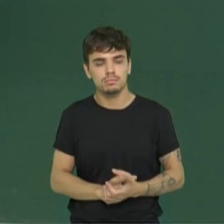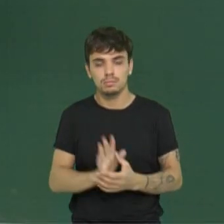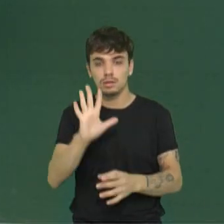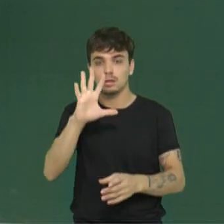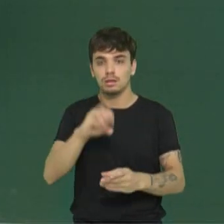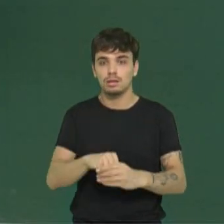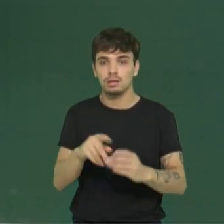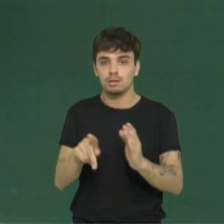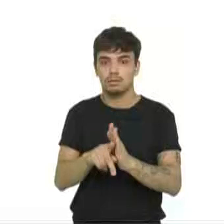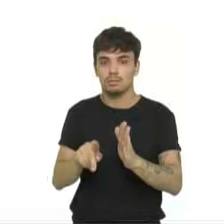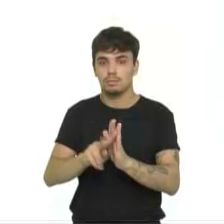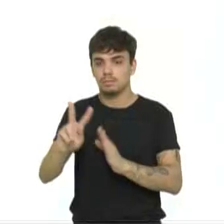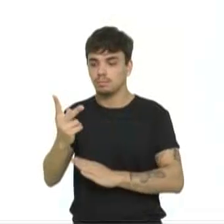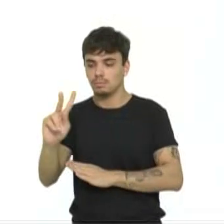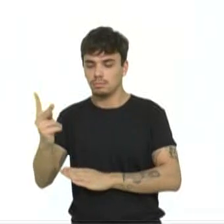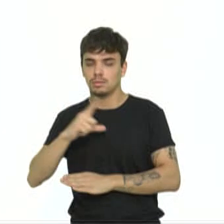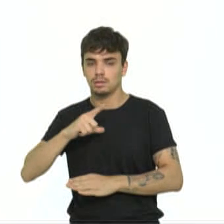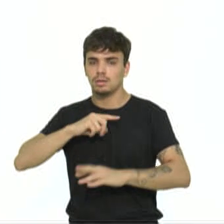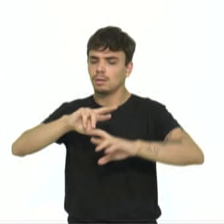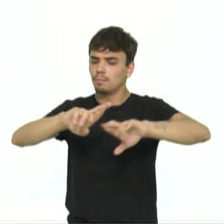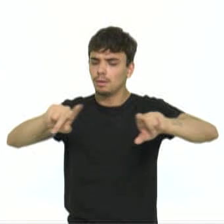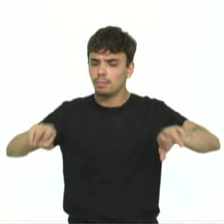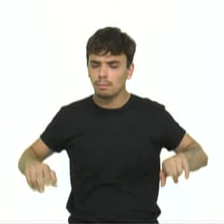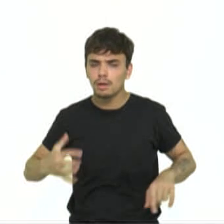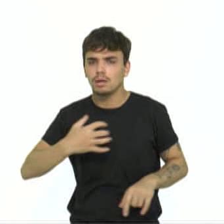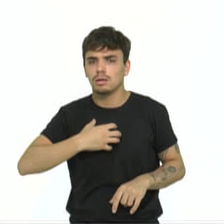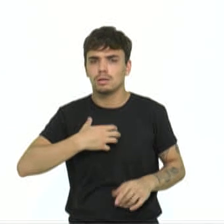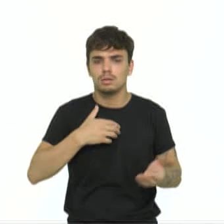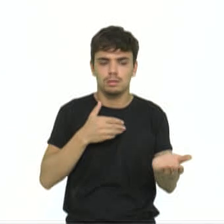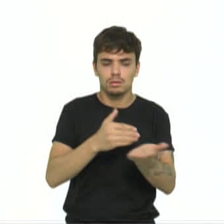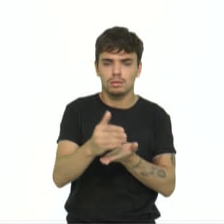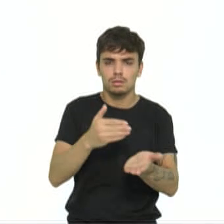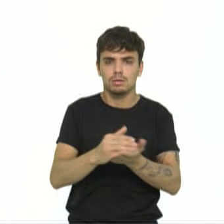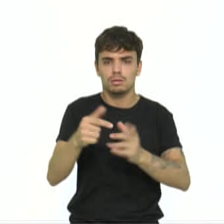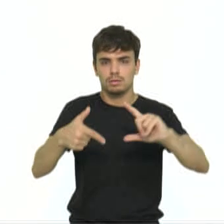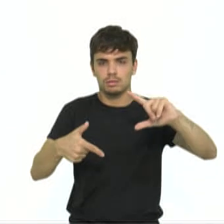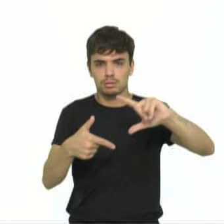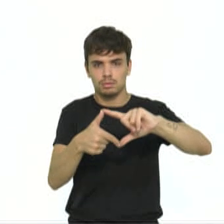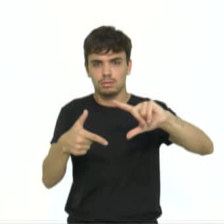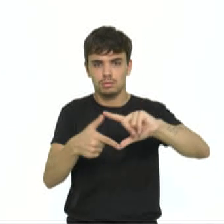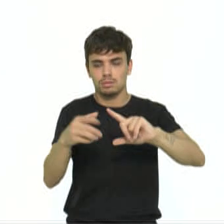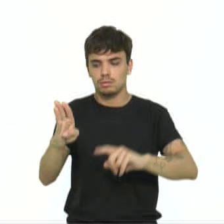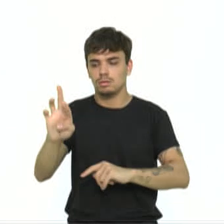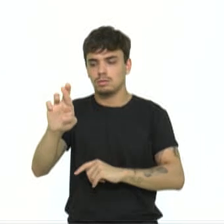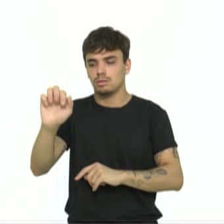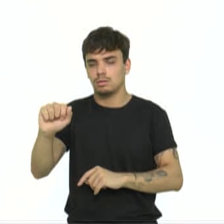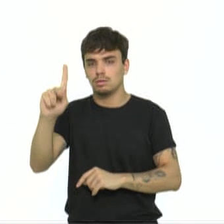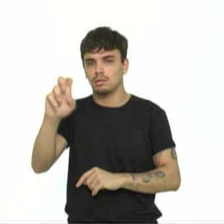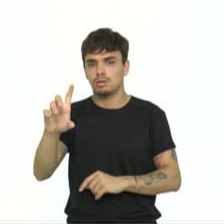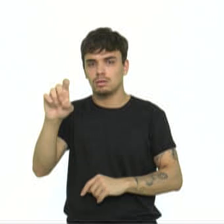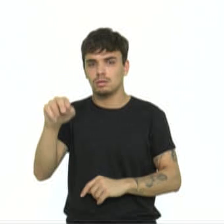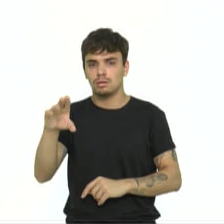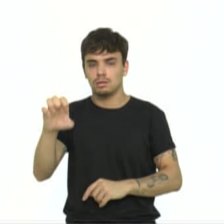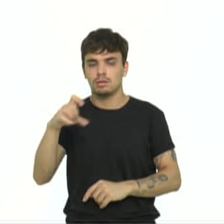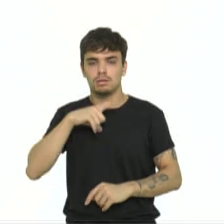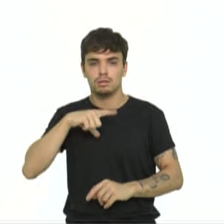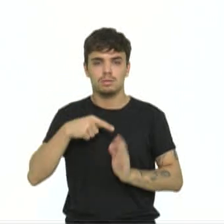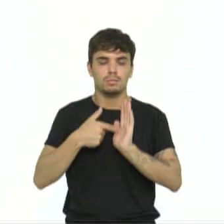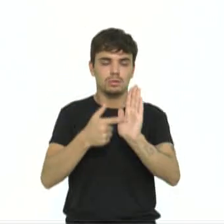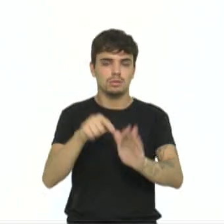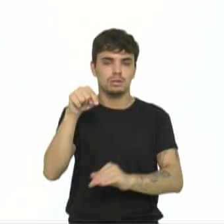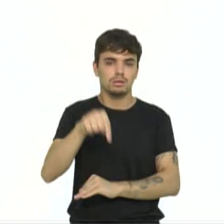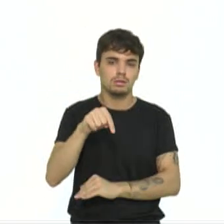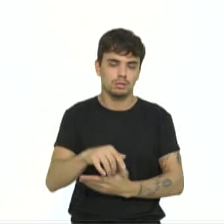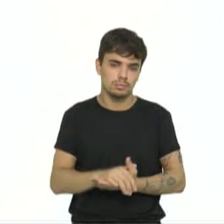Dentro da dança hip hop existem vários estilos, a começar pelo clássico breakdance, que nós estamos tratando aqui, né, falando